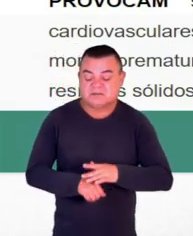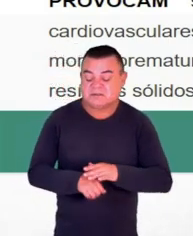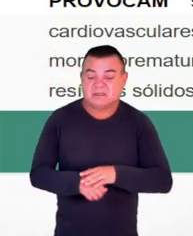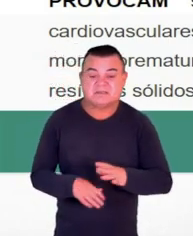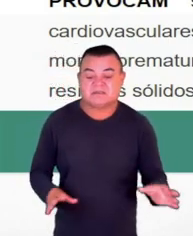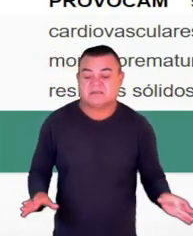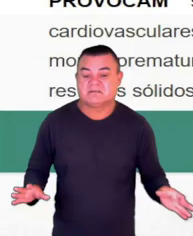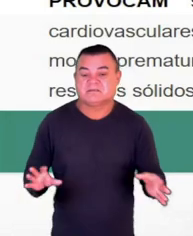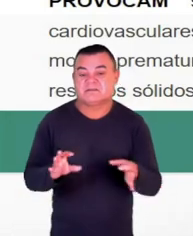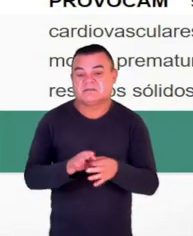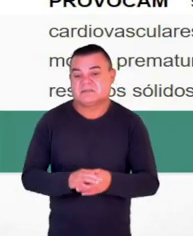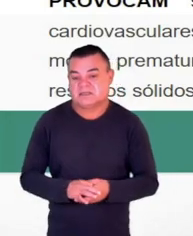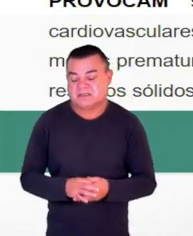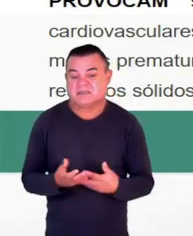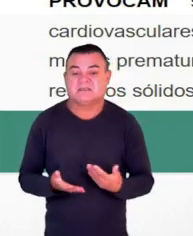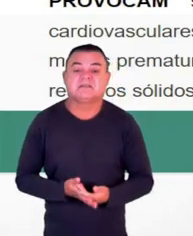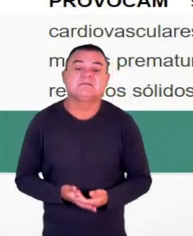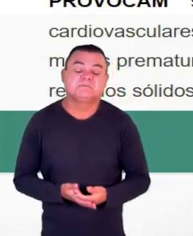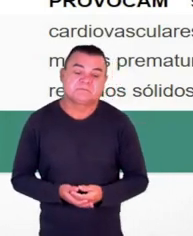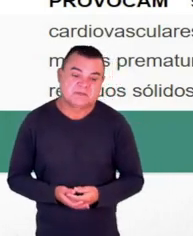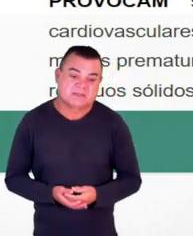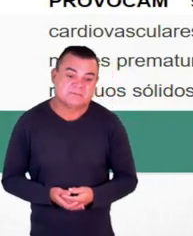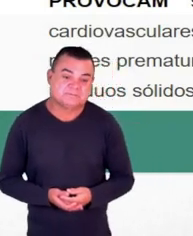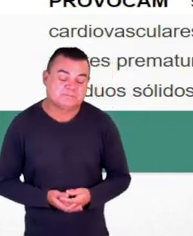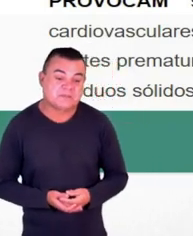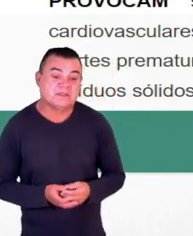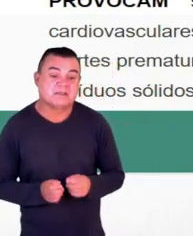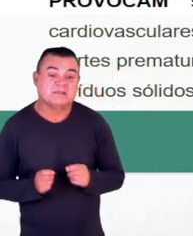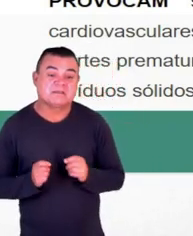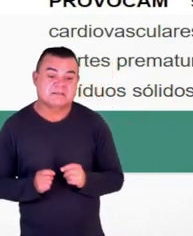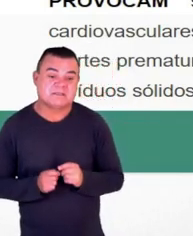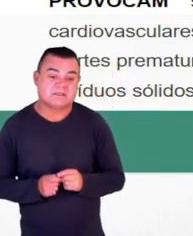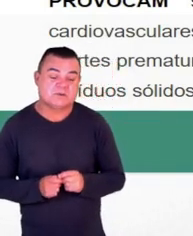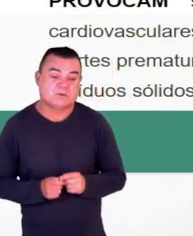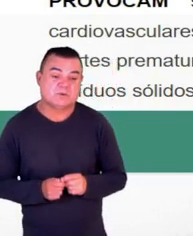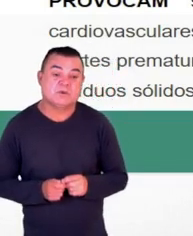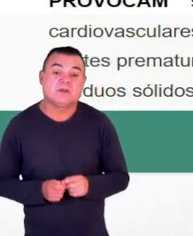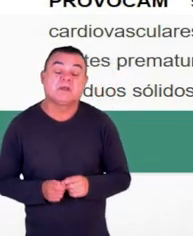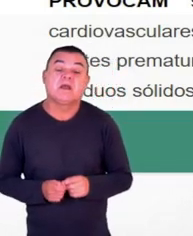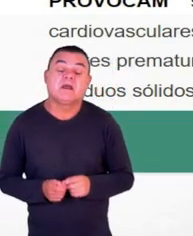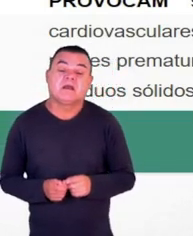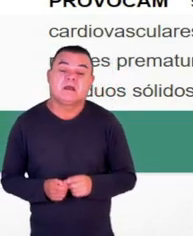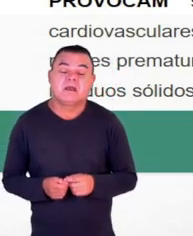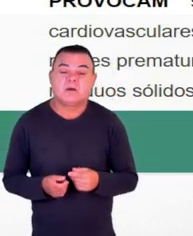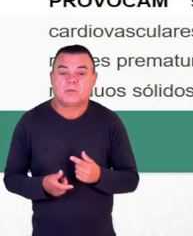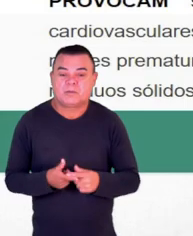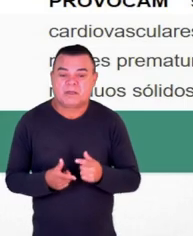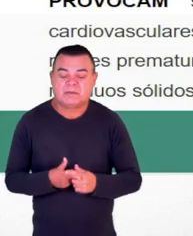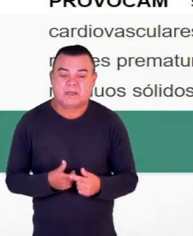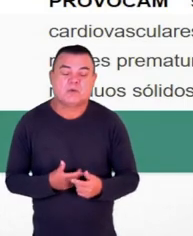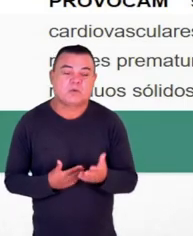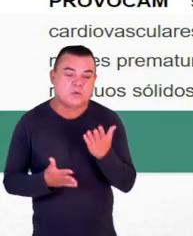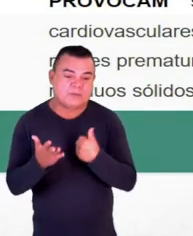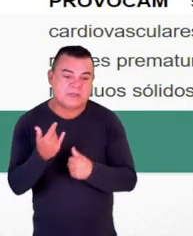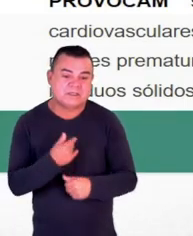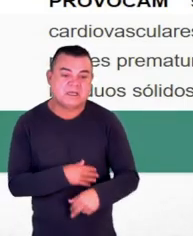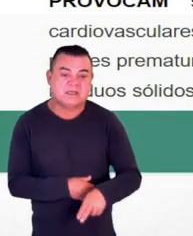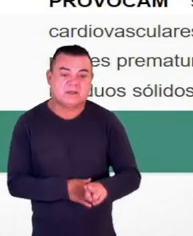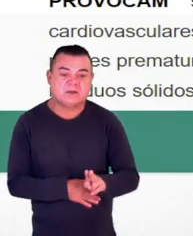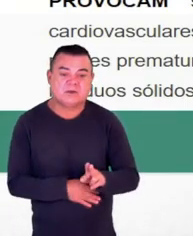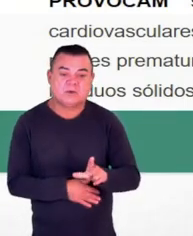né do que Miriam já já trouxe pra gente que são esses ultraprocessados que acho que também é um conceito bastante importante